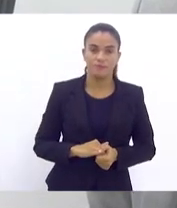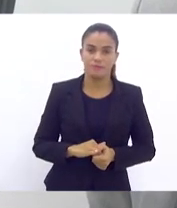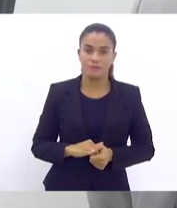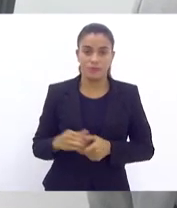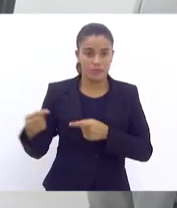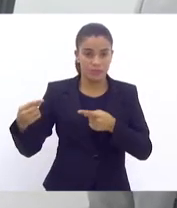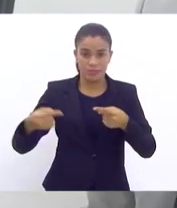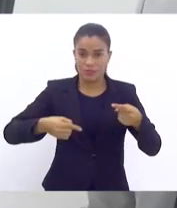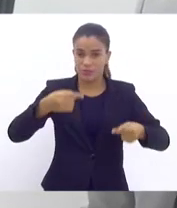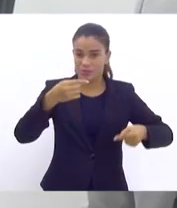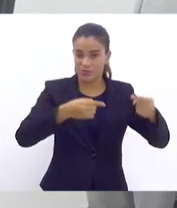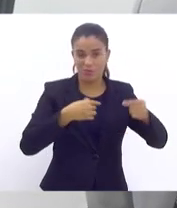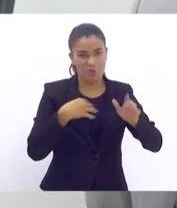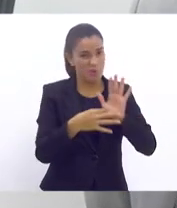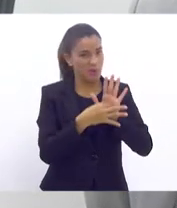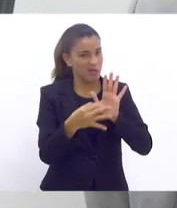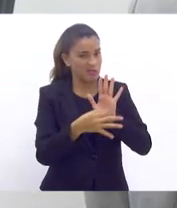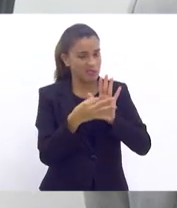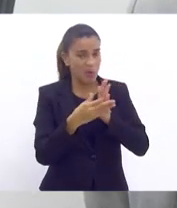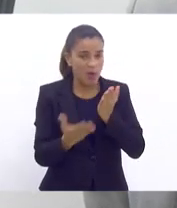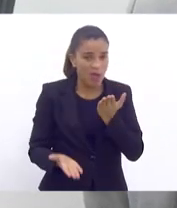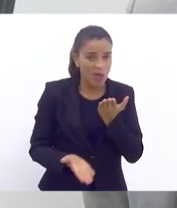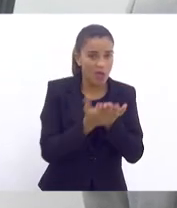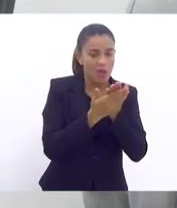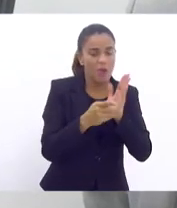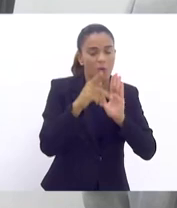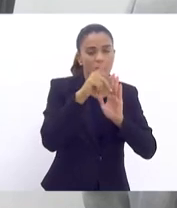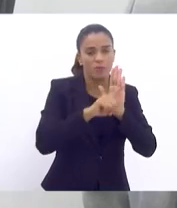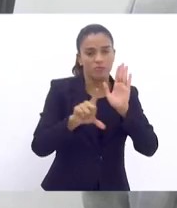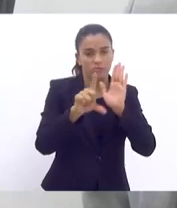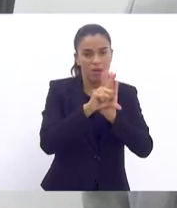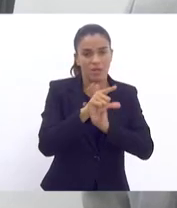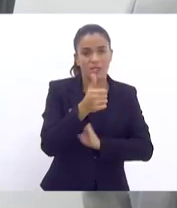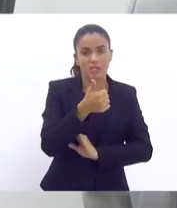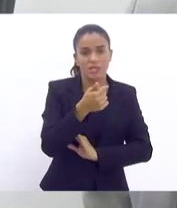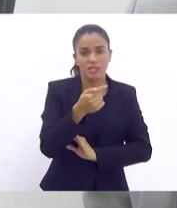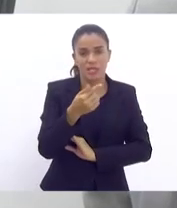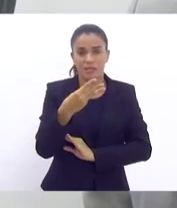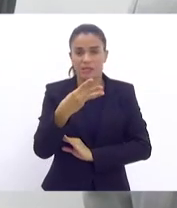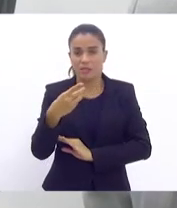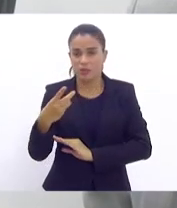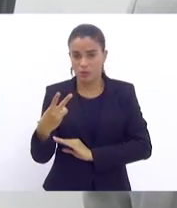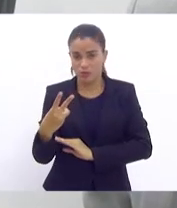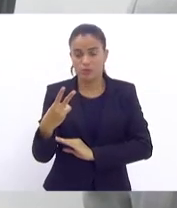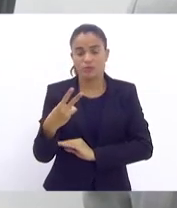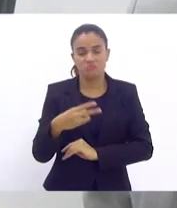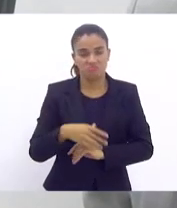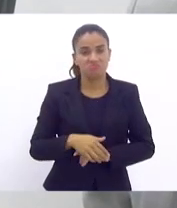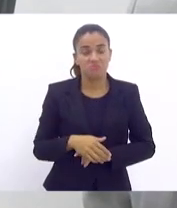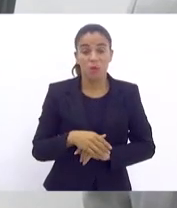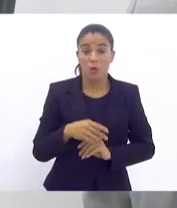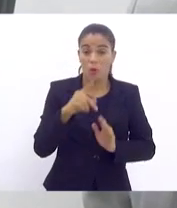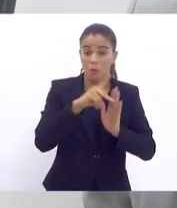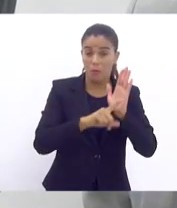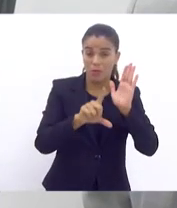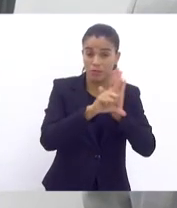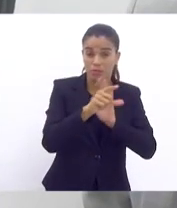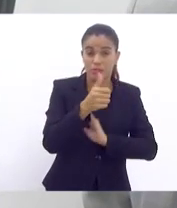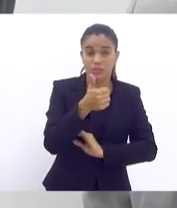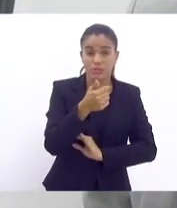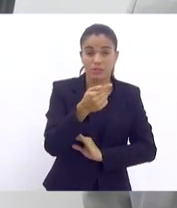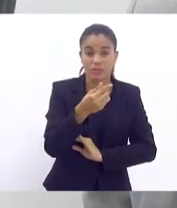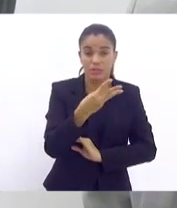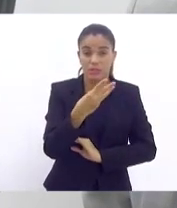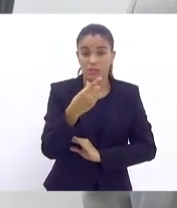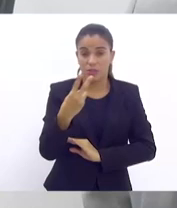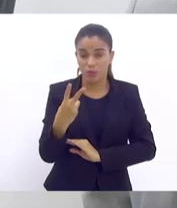em discussão meu parecer pela anexação ao projeto de lei 173219 o projeto 1732-19 é um